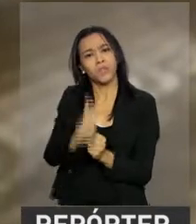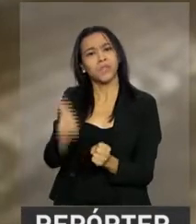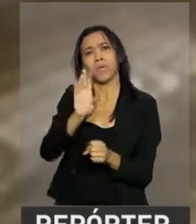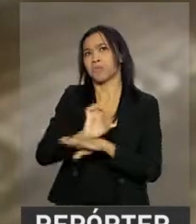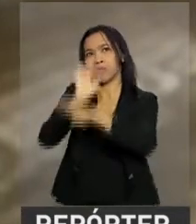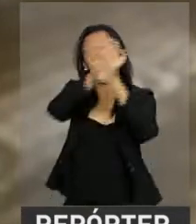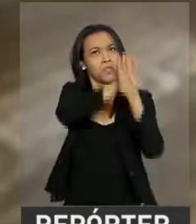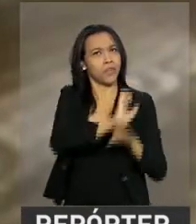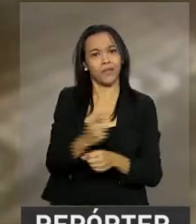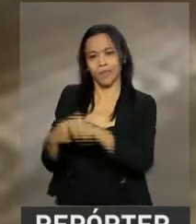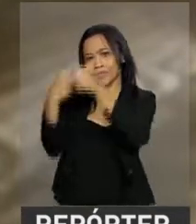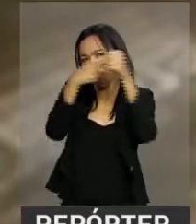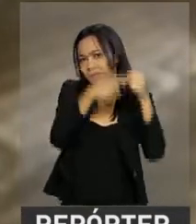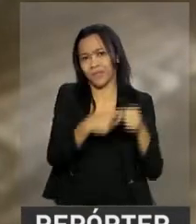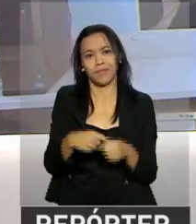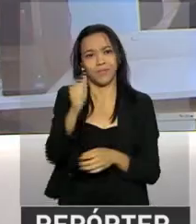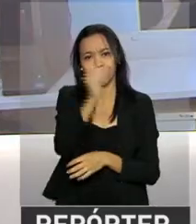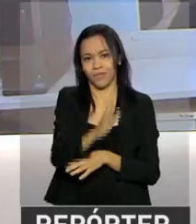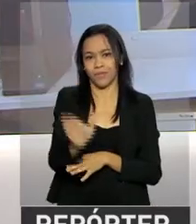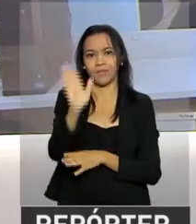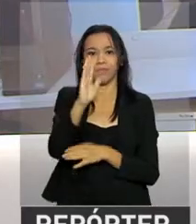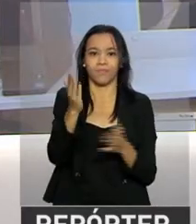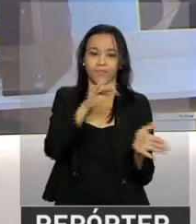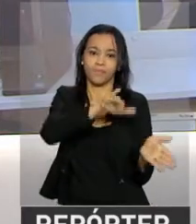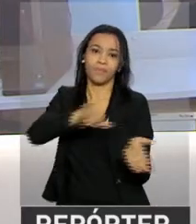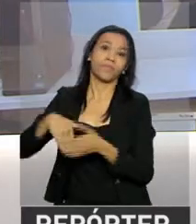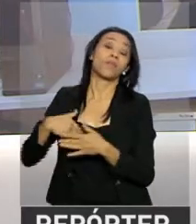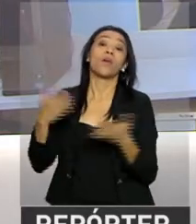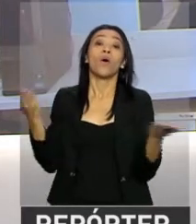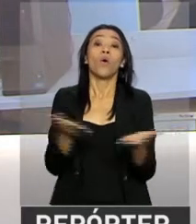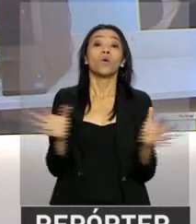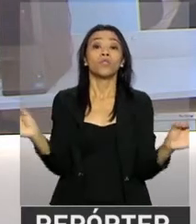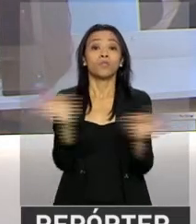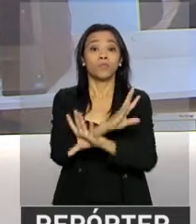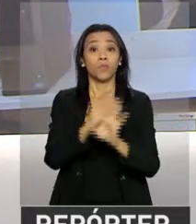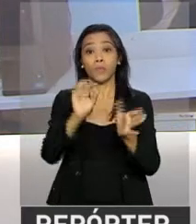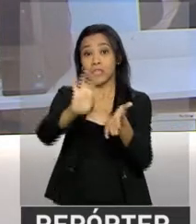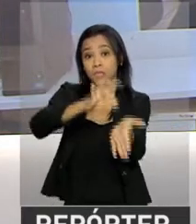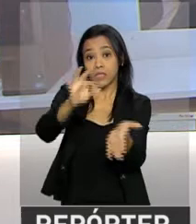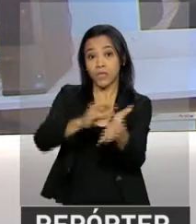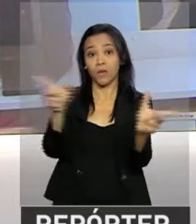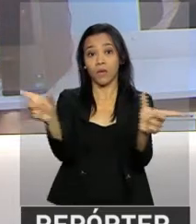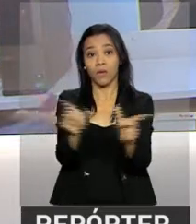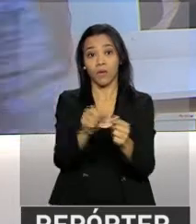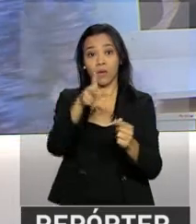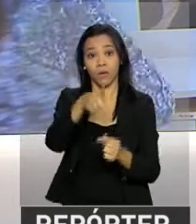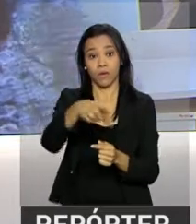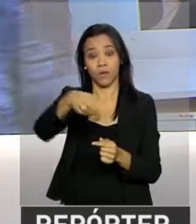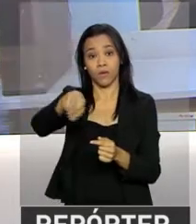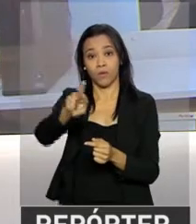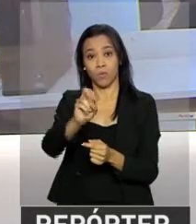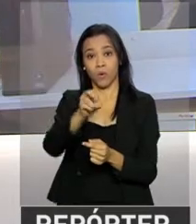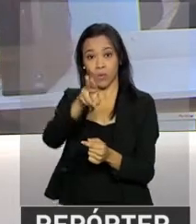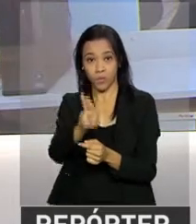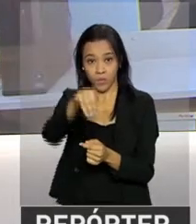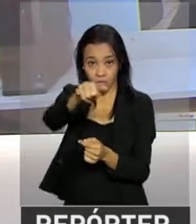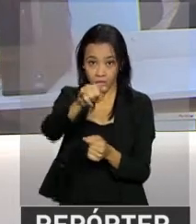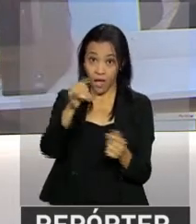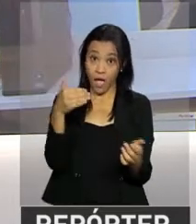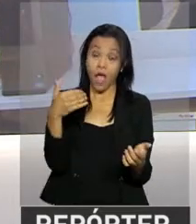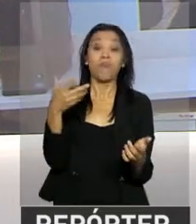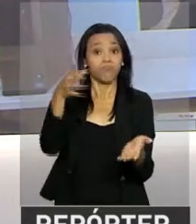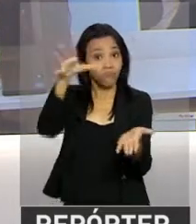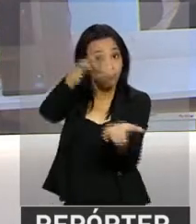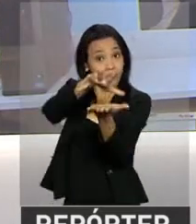estados e municípios do país. Terminam hoje as inscrições para o programa Universidade para Todos. Até agora, o